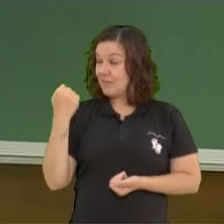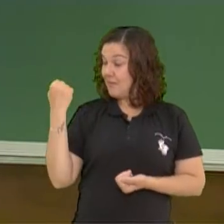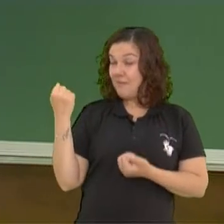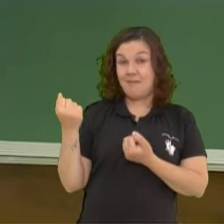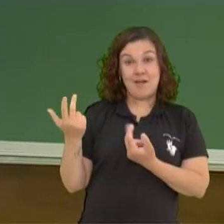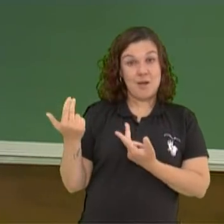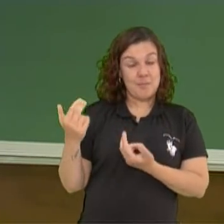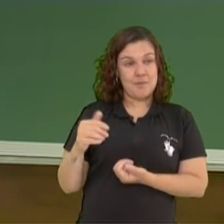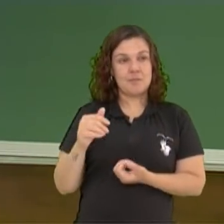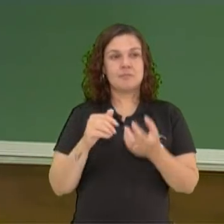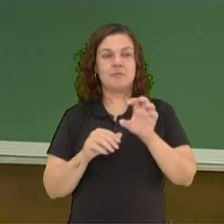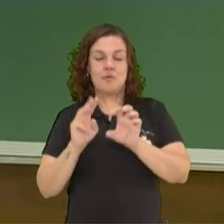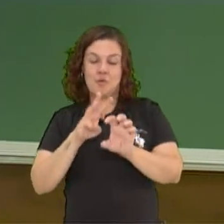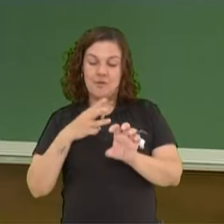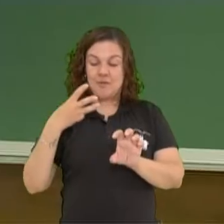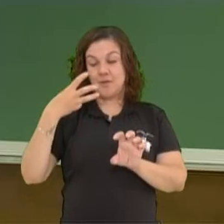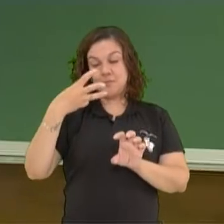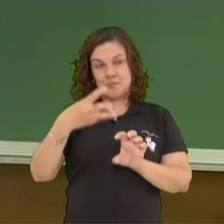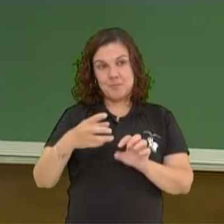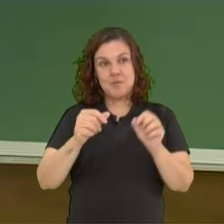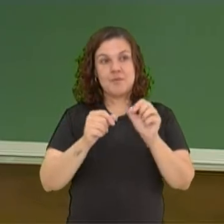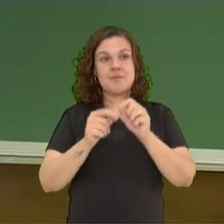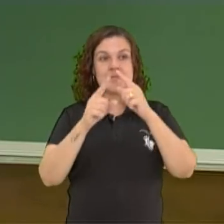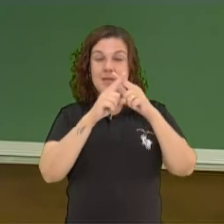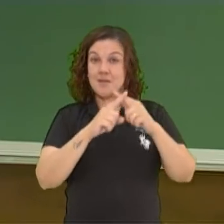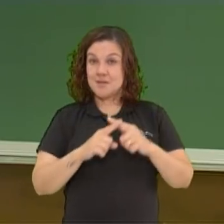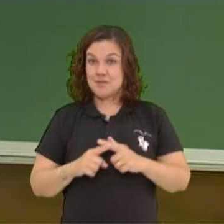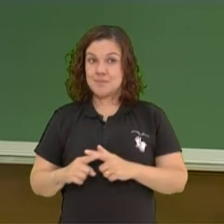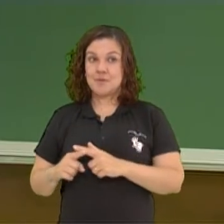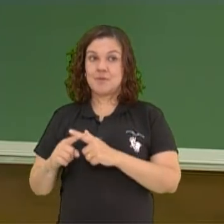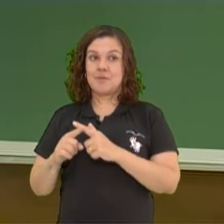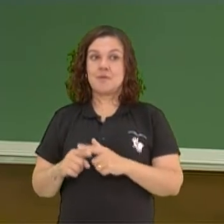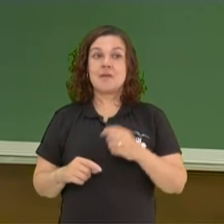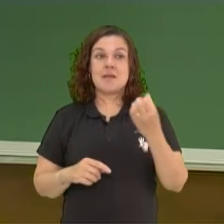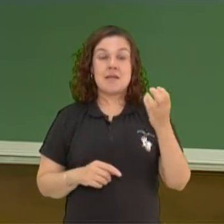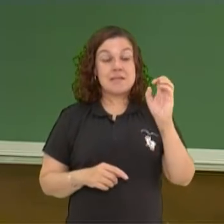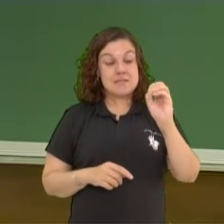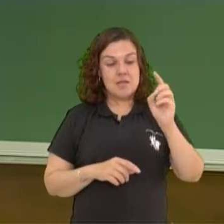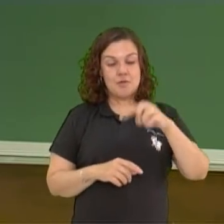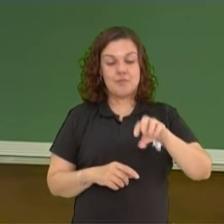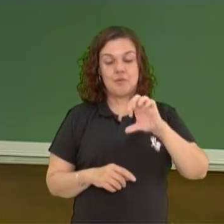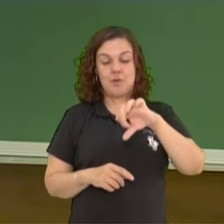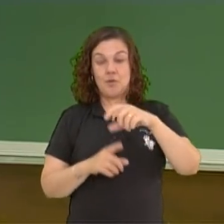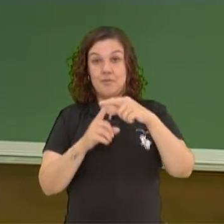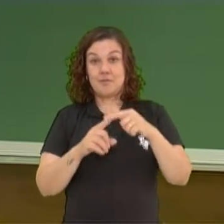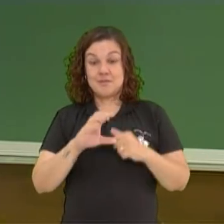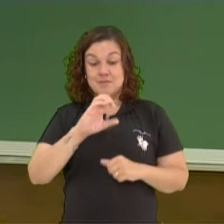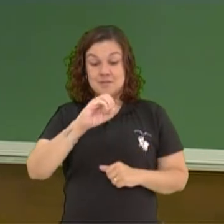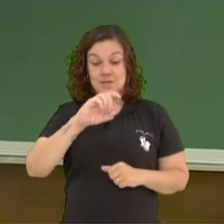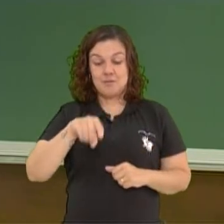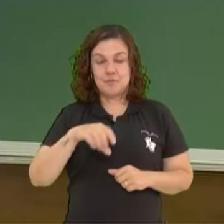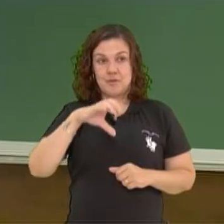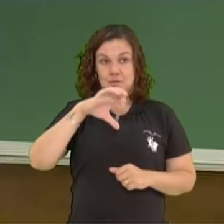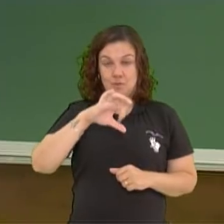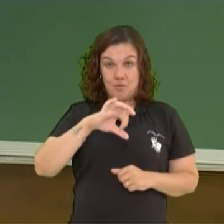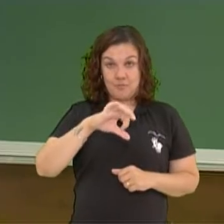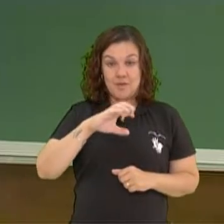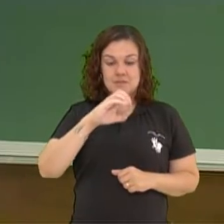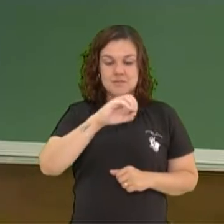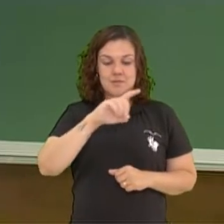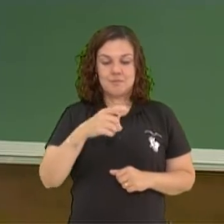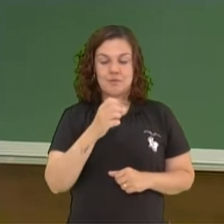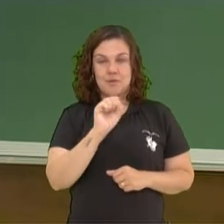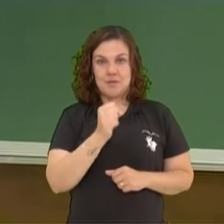0,9. Vou elevar ao cubo, vou fazer as multiplicações, ó, 0,9 vezes 0,9 é 0,81.